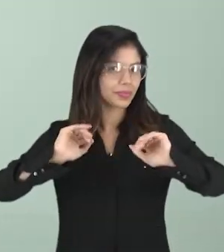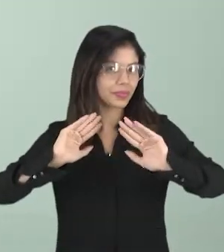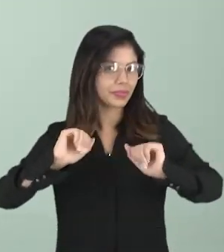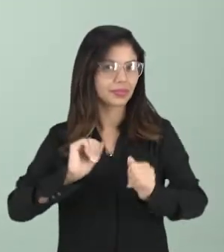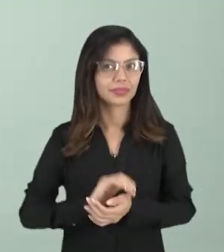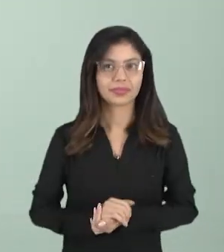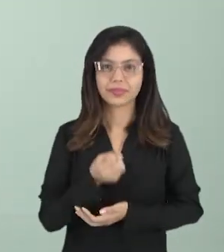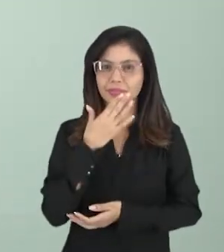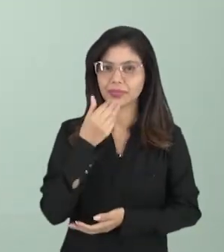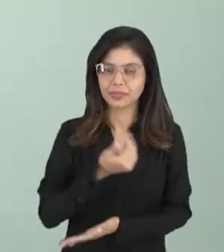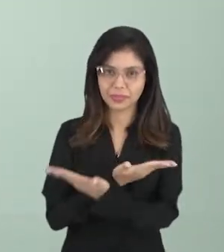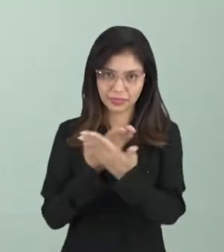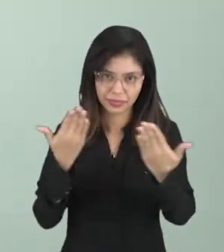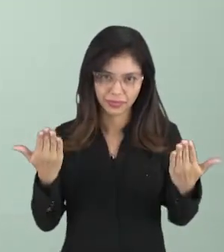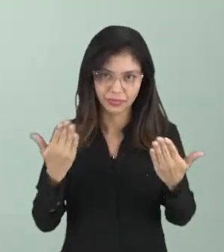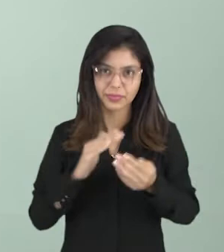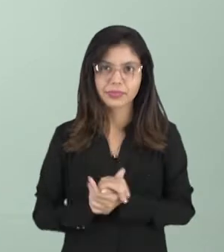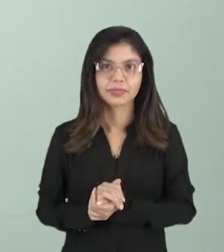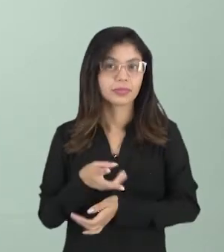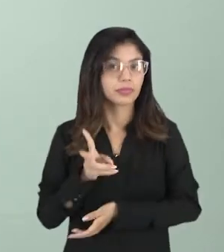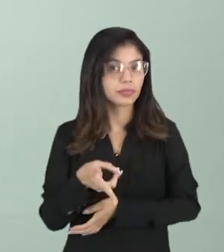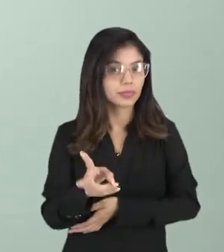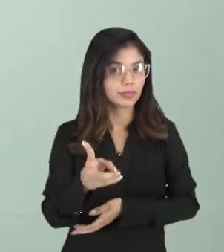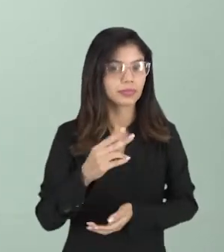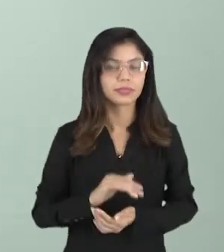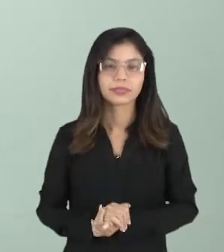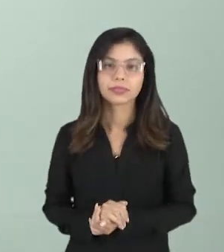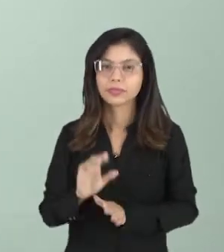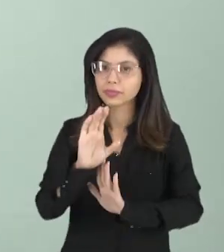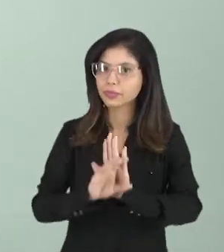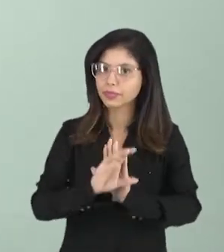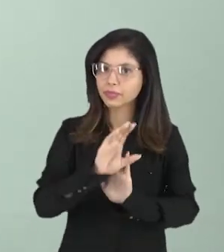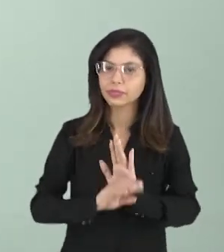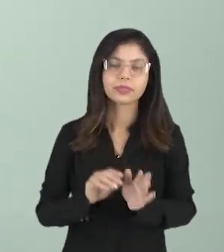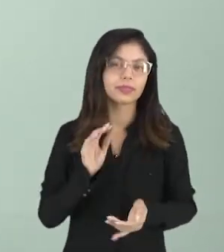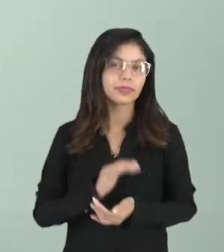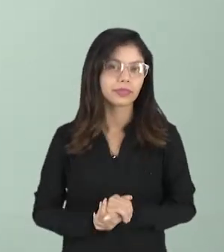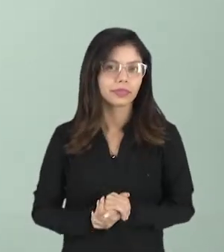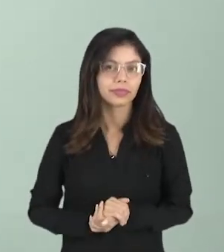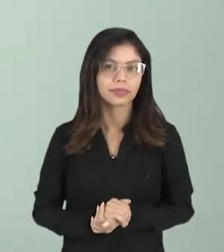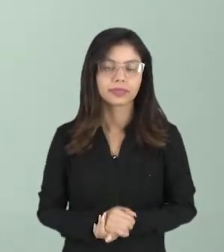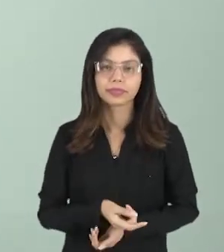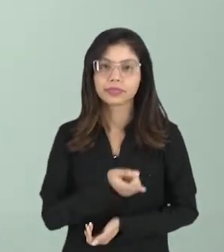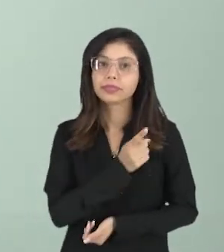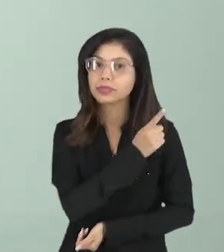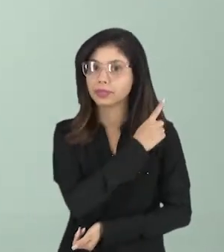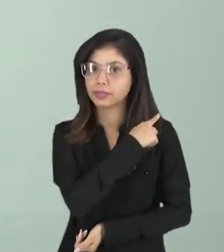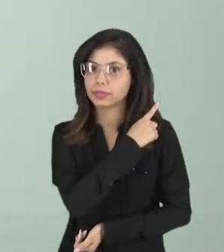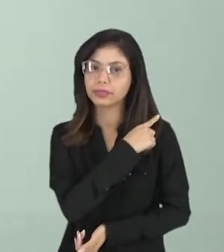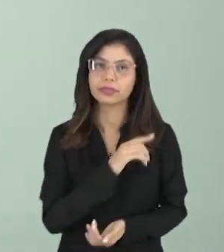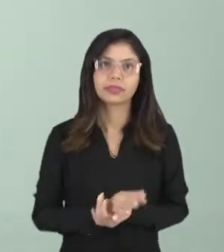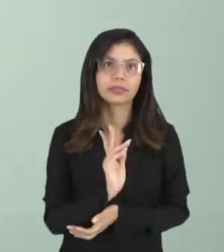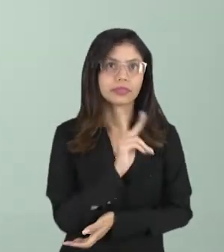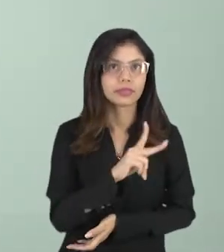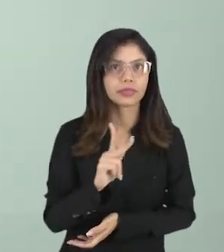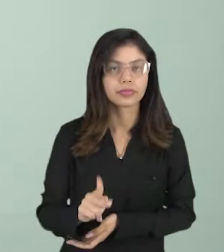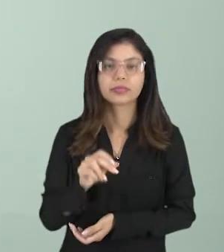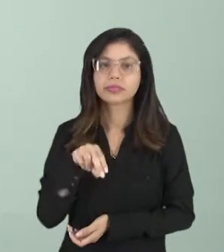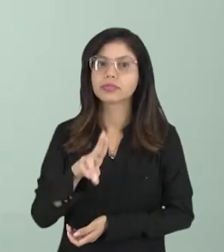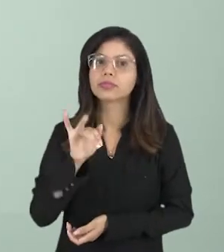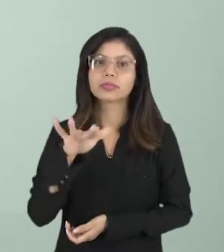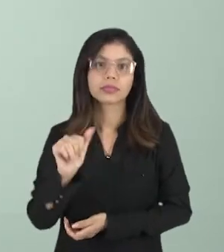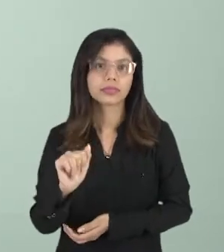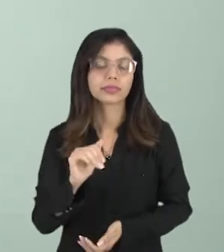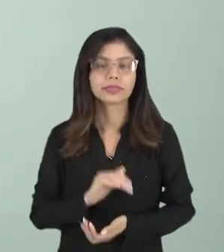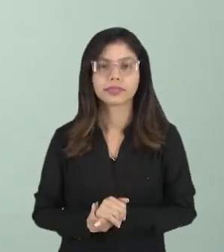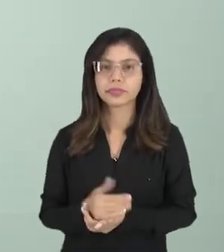Olá, pessoal, tudo bem? Vamos dar continuidade aos conteúdos da primeira série. Sou a professora Núbia e na aula de hoje a gente vai